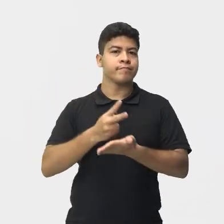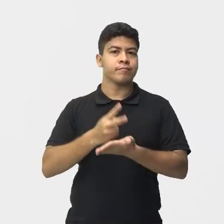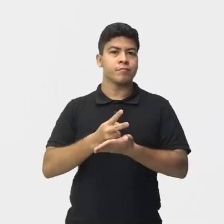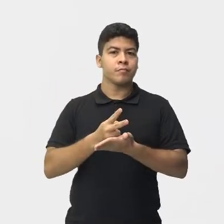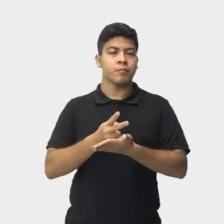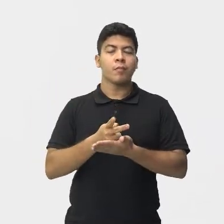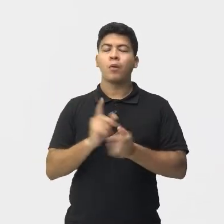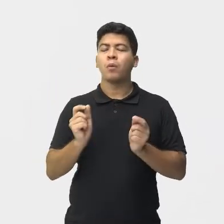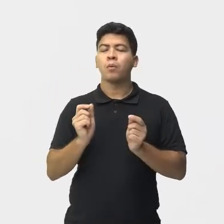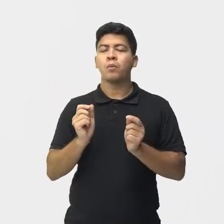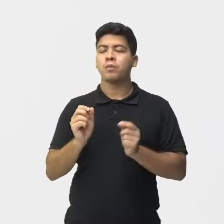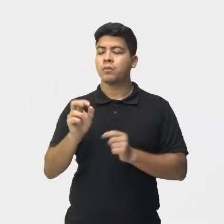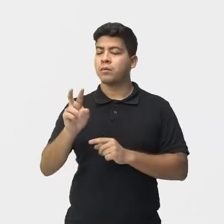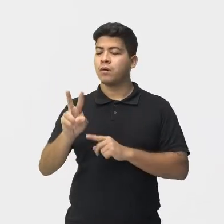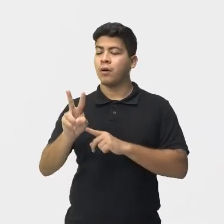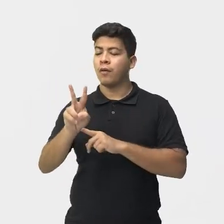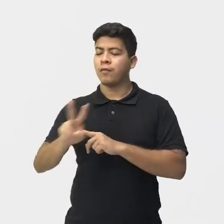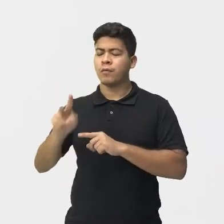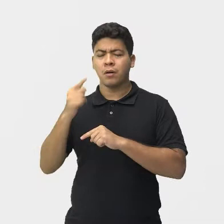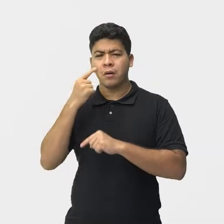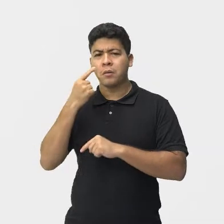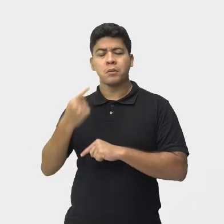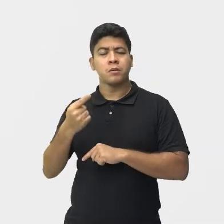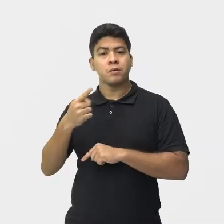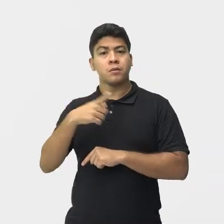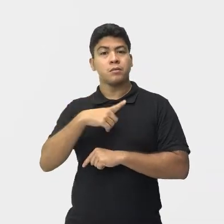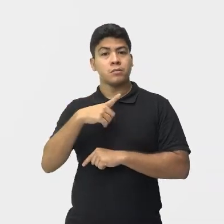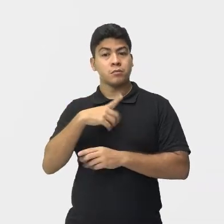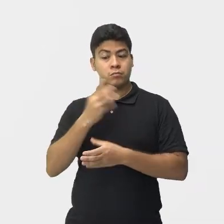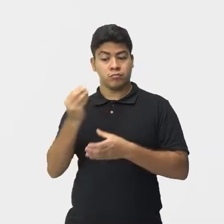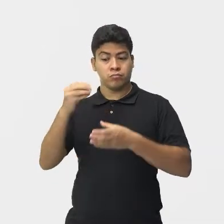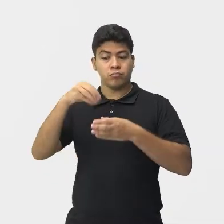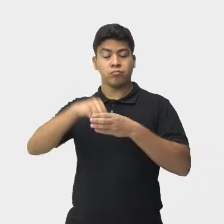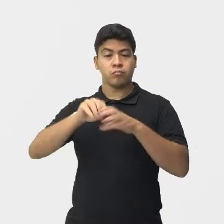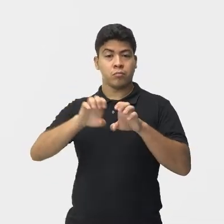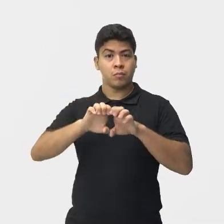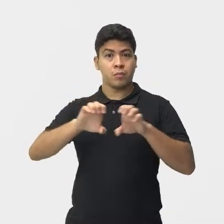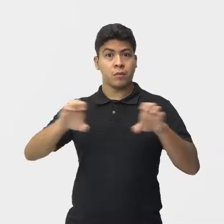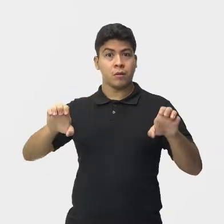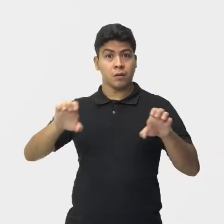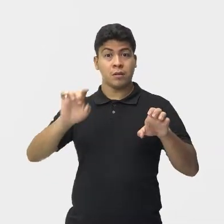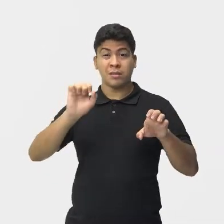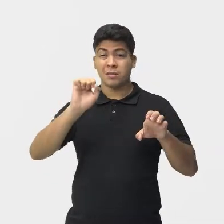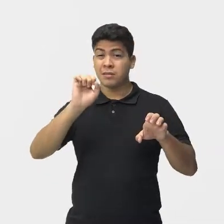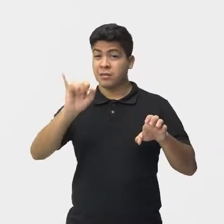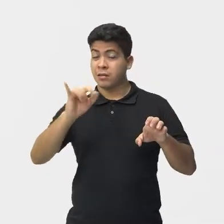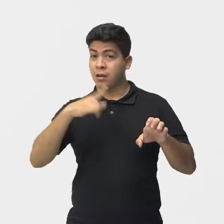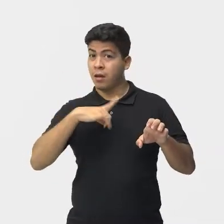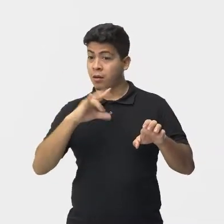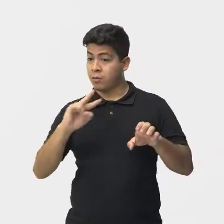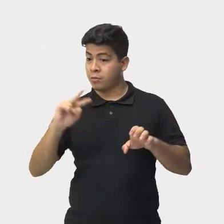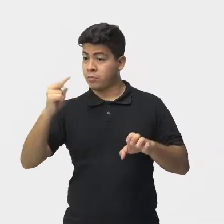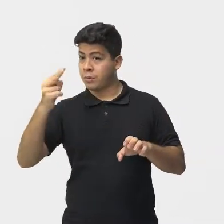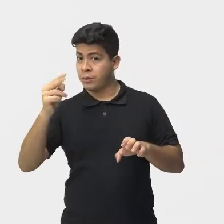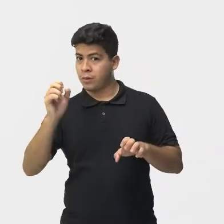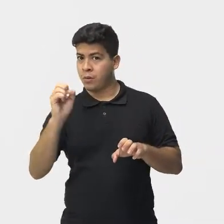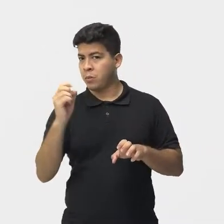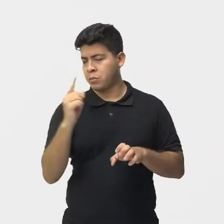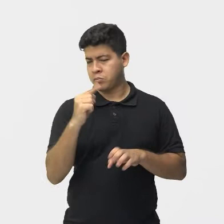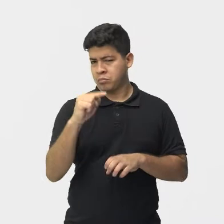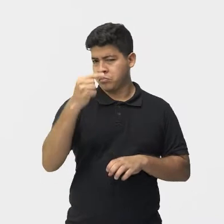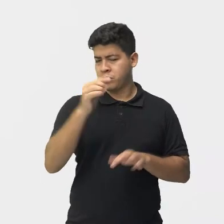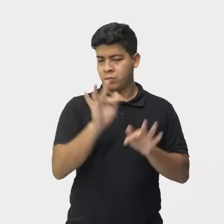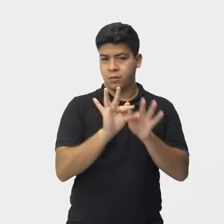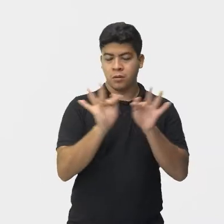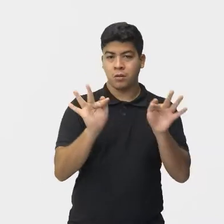variável, né, lá da função, que é justamente quem vai determinar se a função é do primeiro ou do segundo grau, essa variável